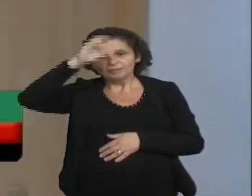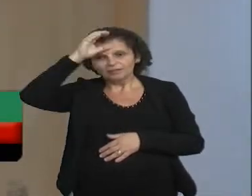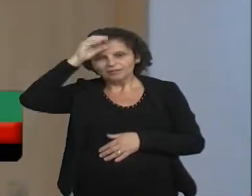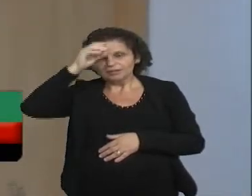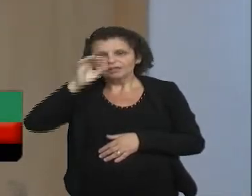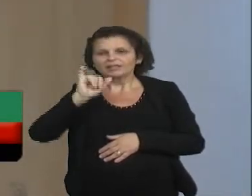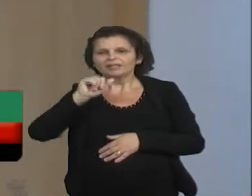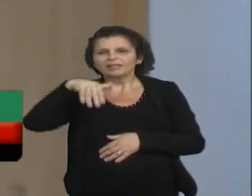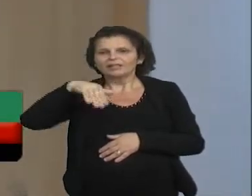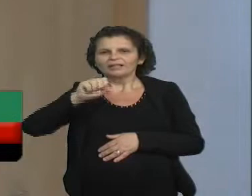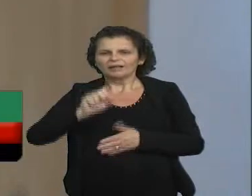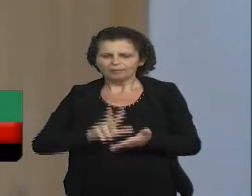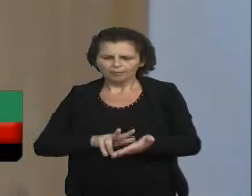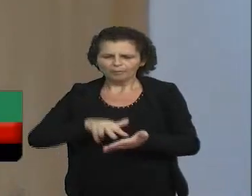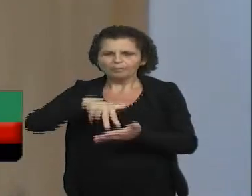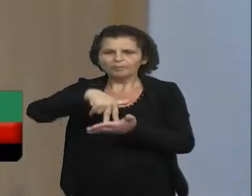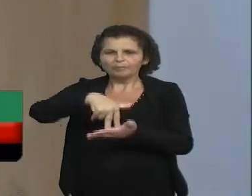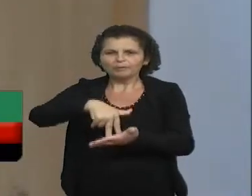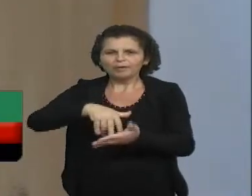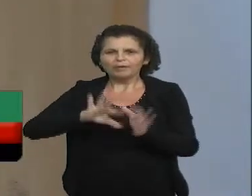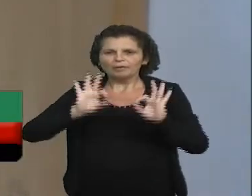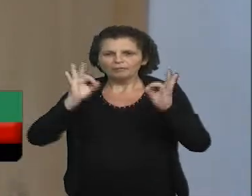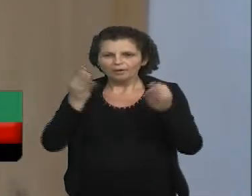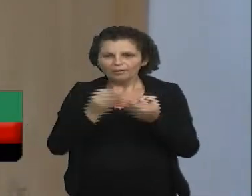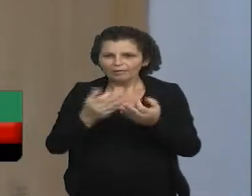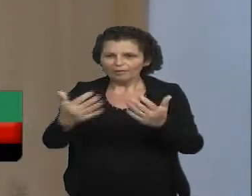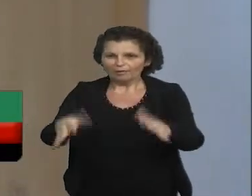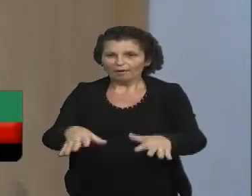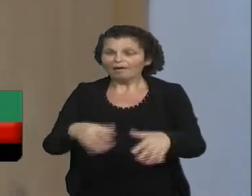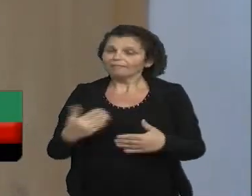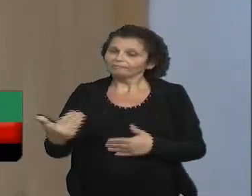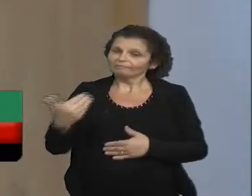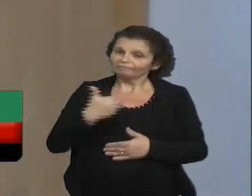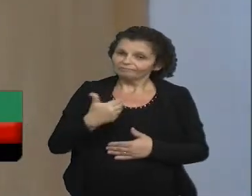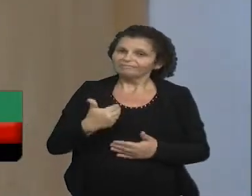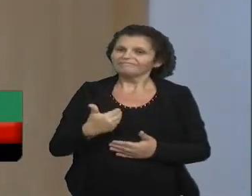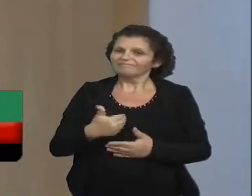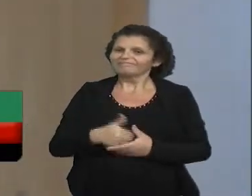Inês. Então, eu queria que vocês ficassem de pé, a minha família hoje veio nos prestigiar.